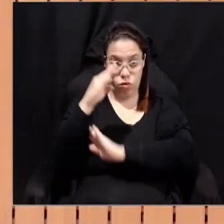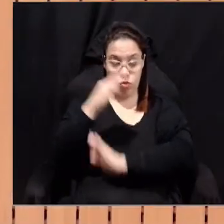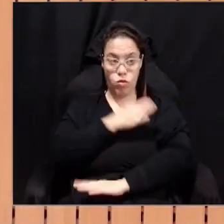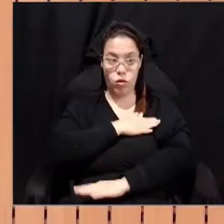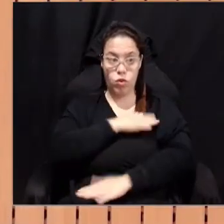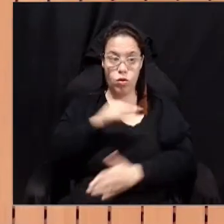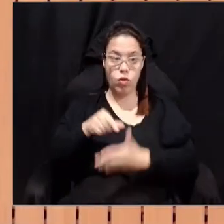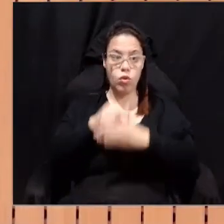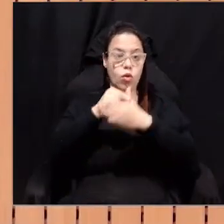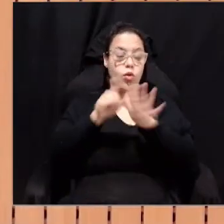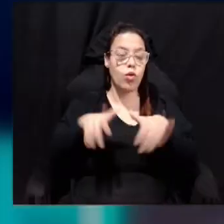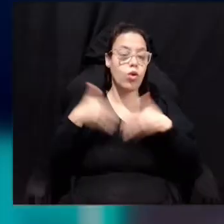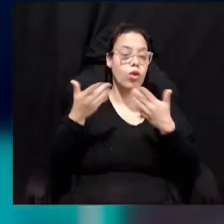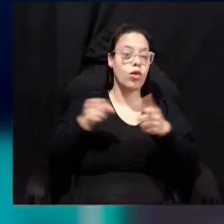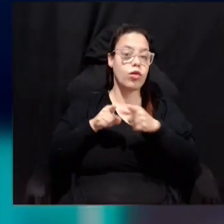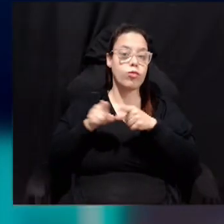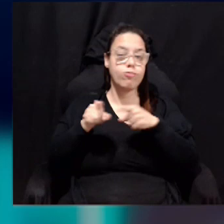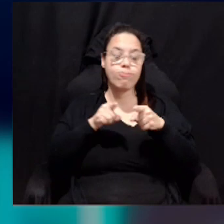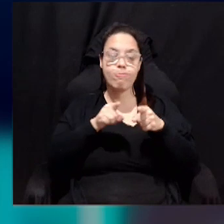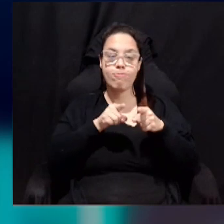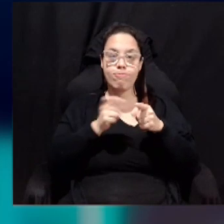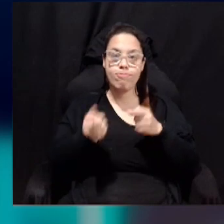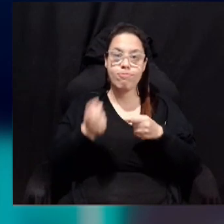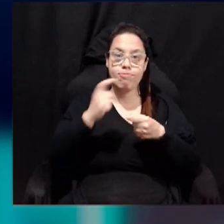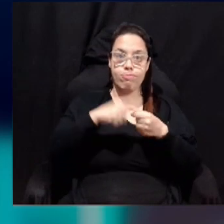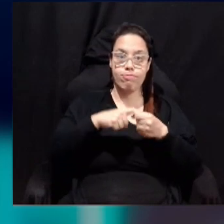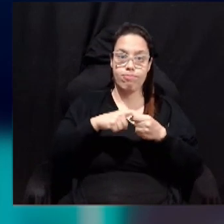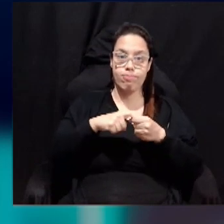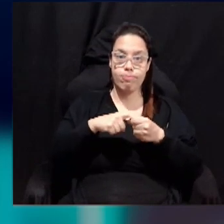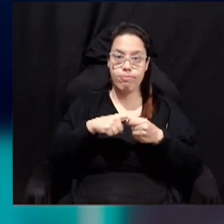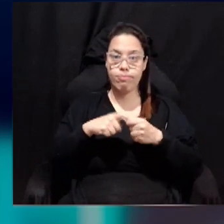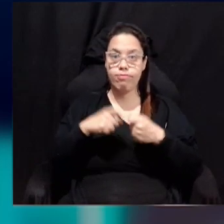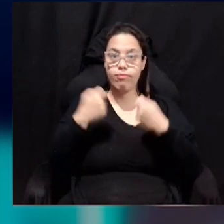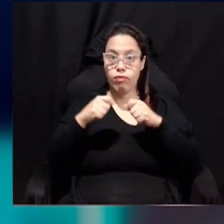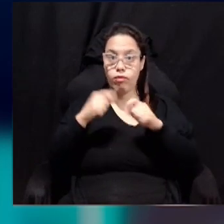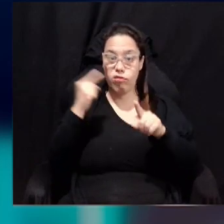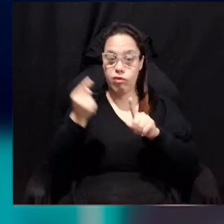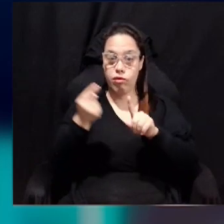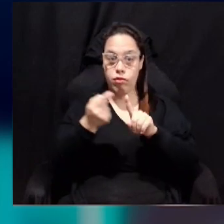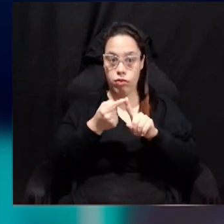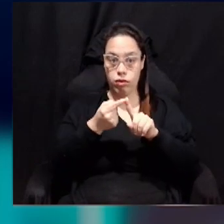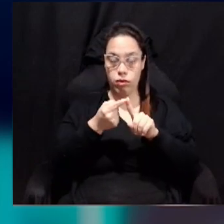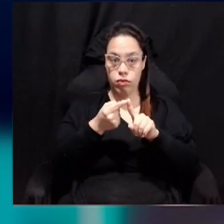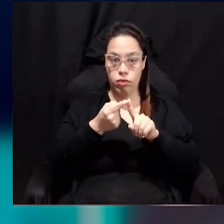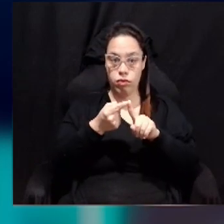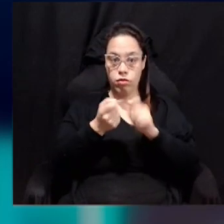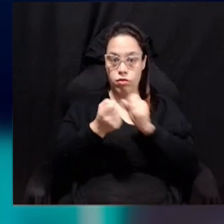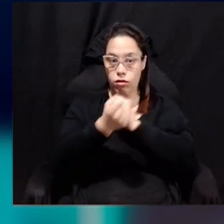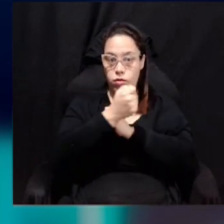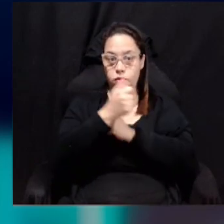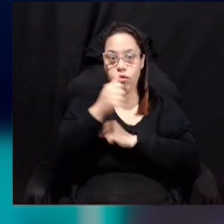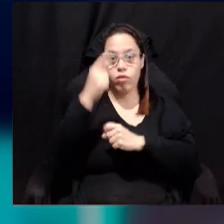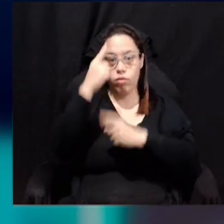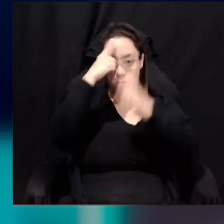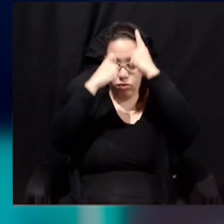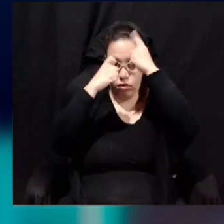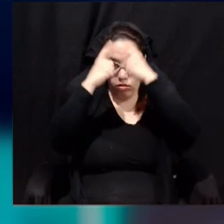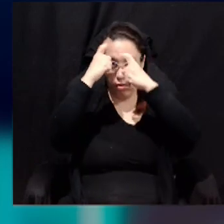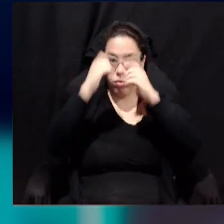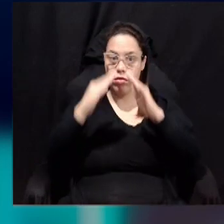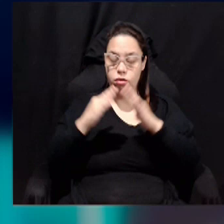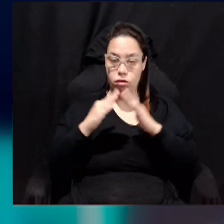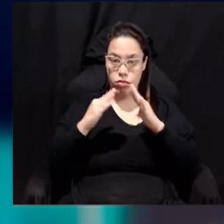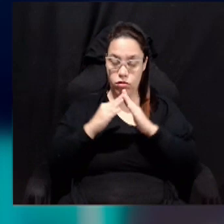este trabalho é destinado. Nossa função principal é a proteção das vítimas de violência doméstica por meio de